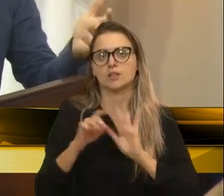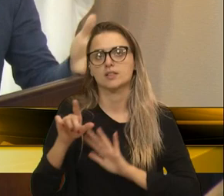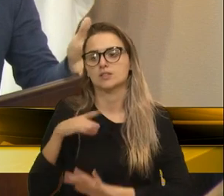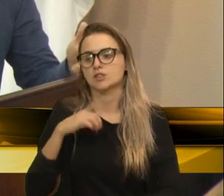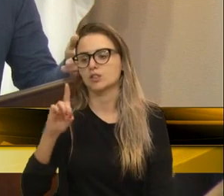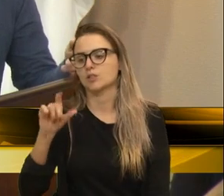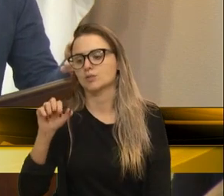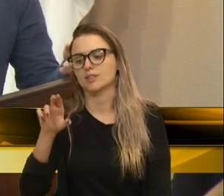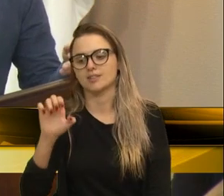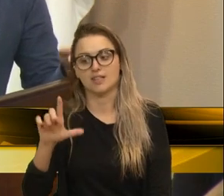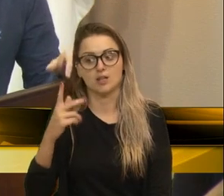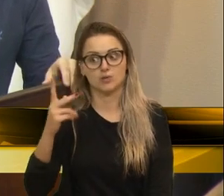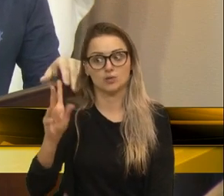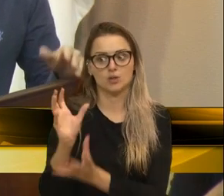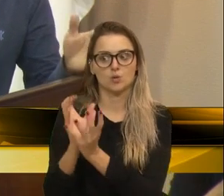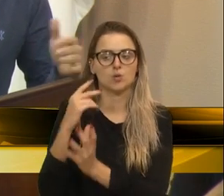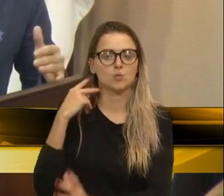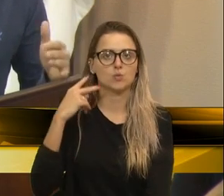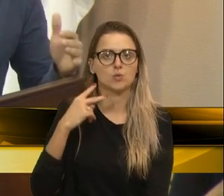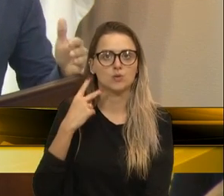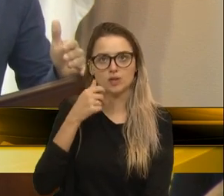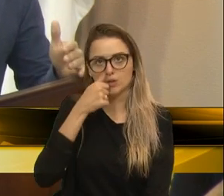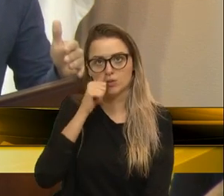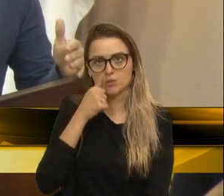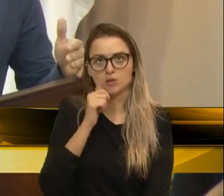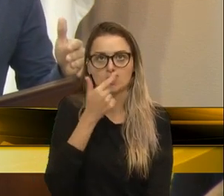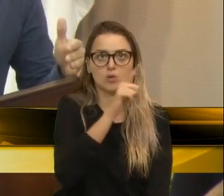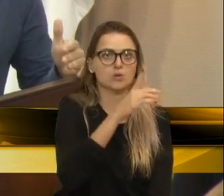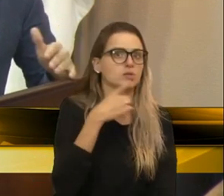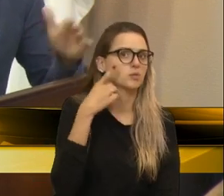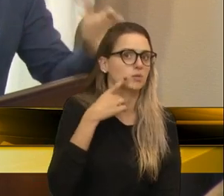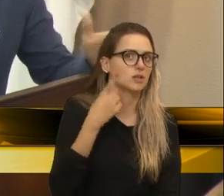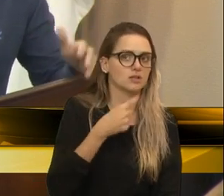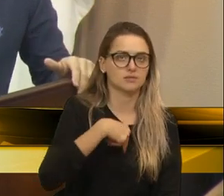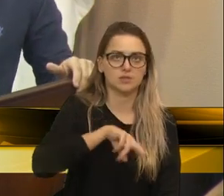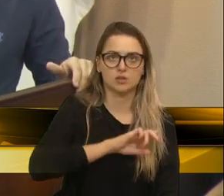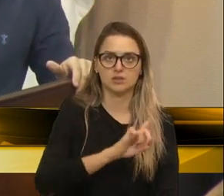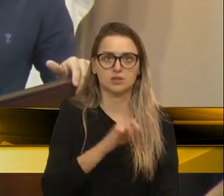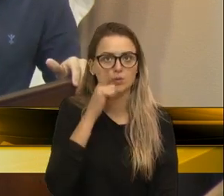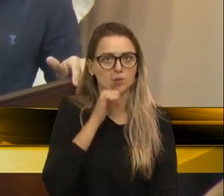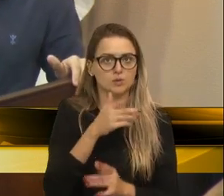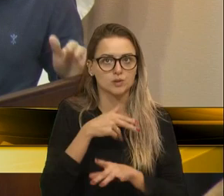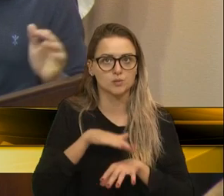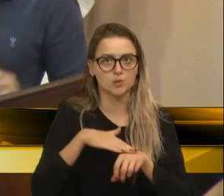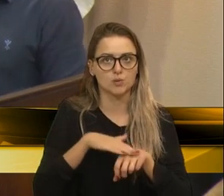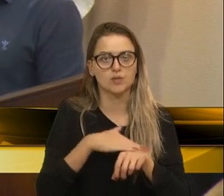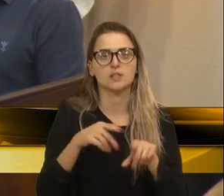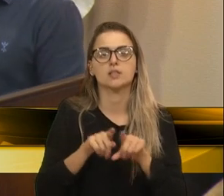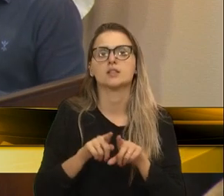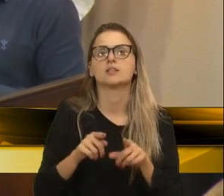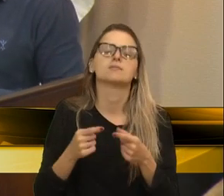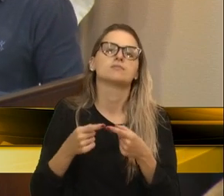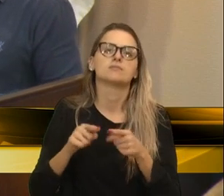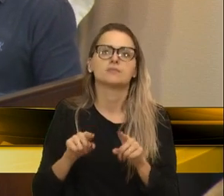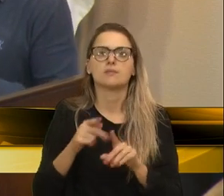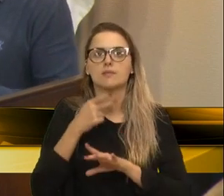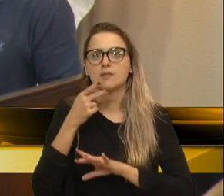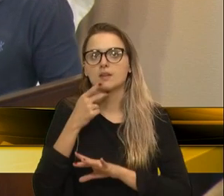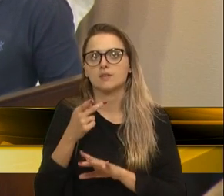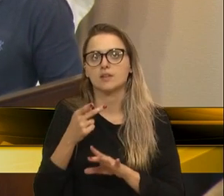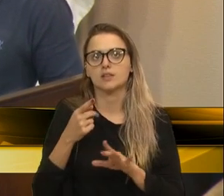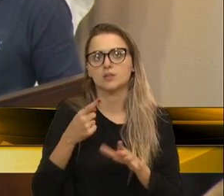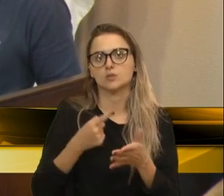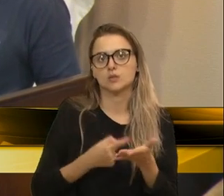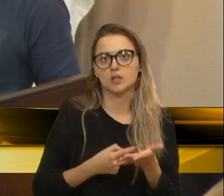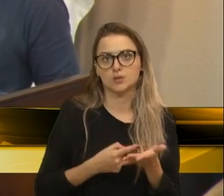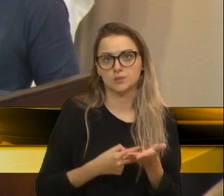ele estava presente. Outros deputados também que a gente não tinha conseguido falar, eles estavam presentes. Mas falando da nossa agenda específica,